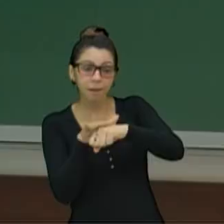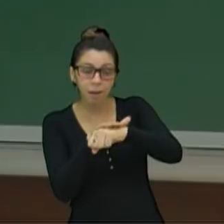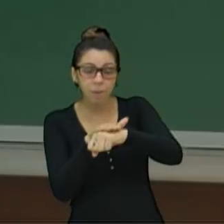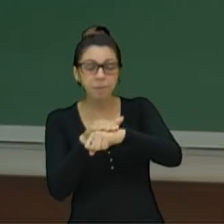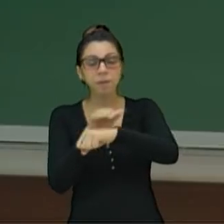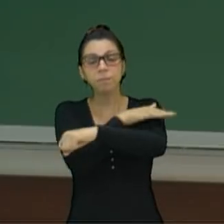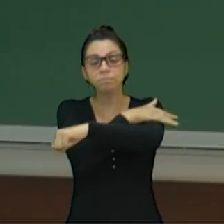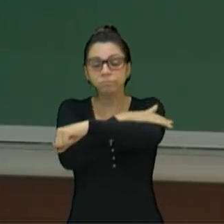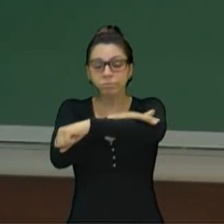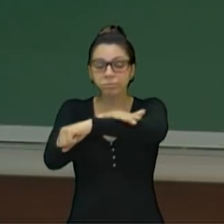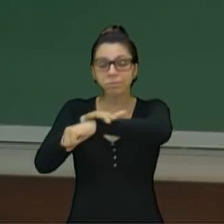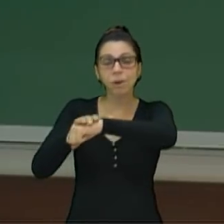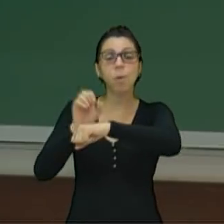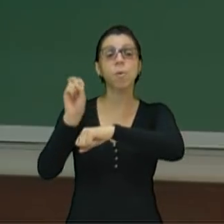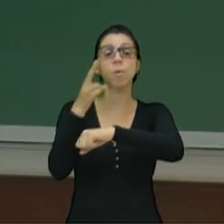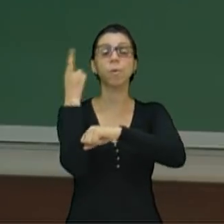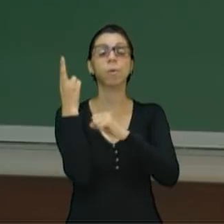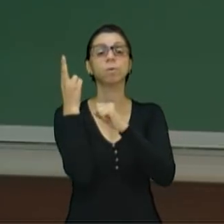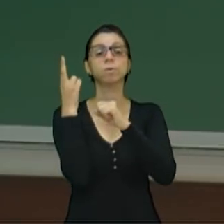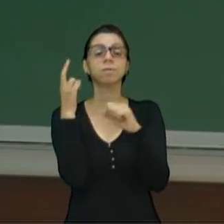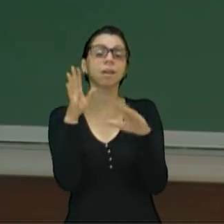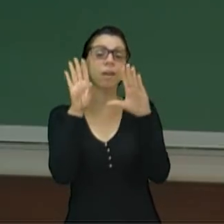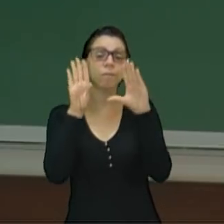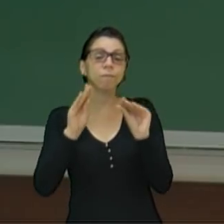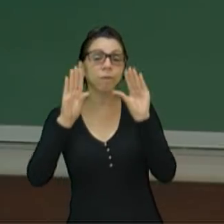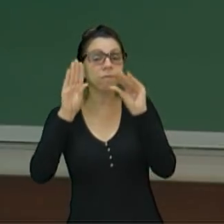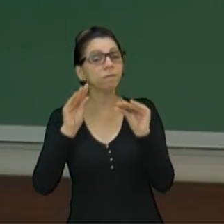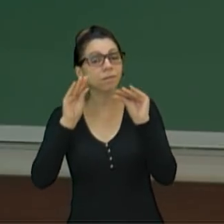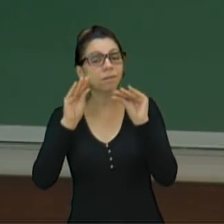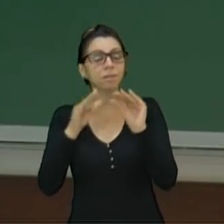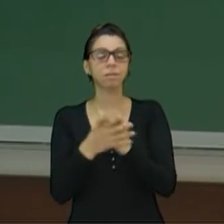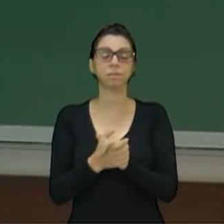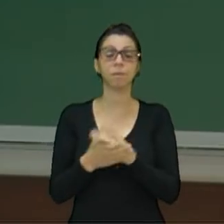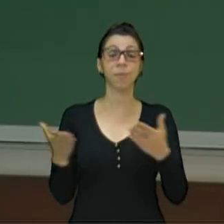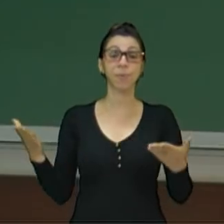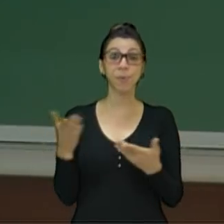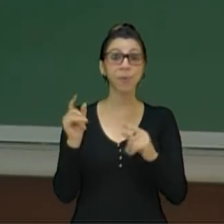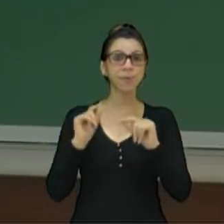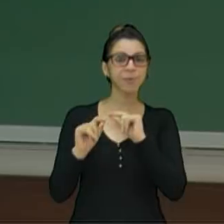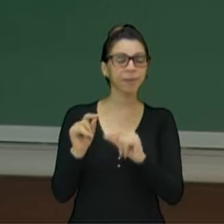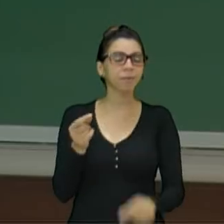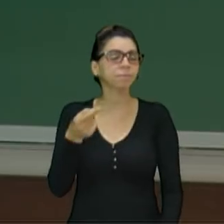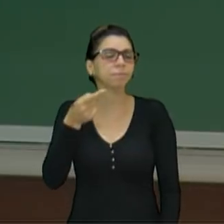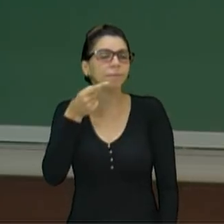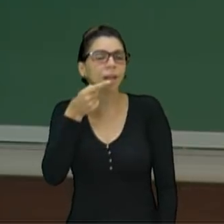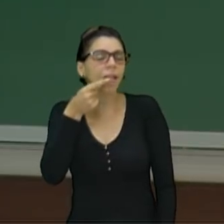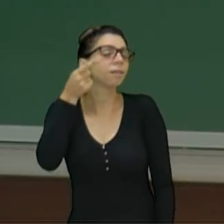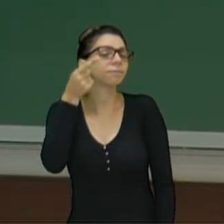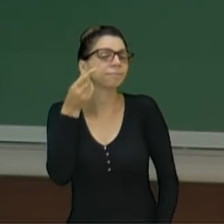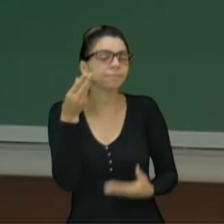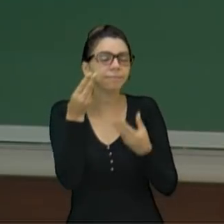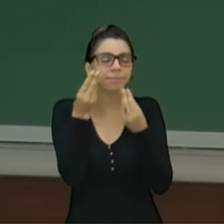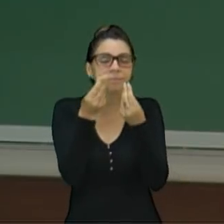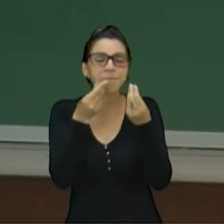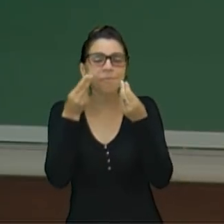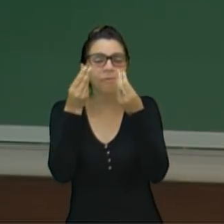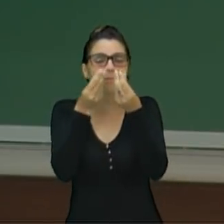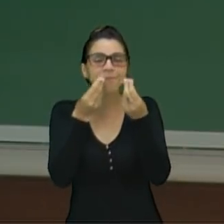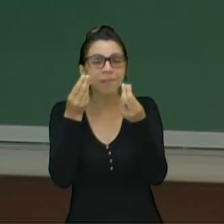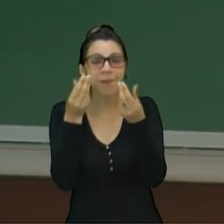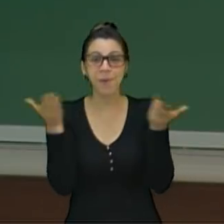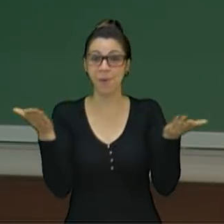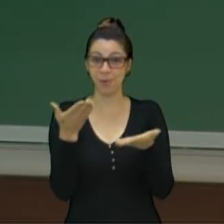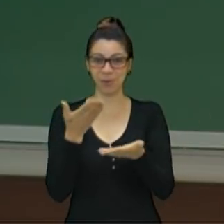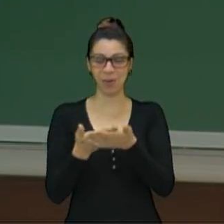se é fofinho. Hoje a gente vai falar da gustação ou paladar. A nossa aula hoje vai ser gostosa, porque a gente vai falar